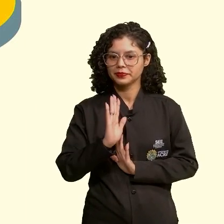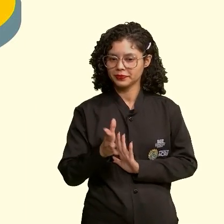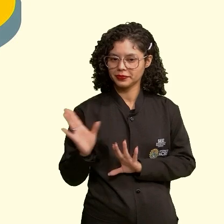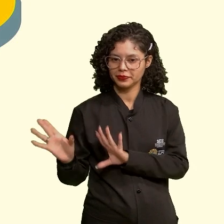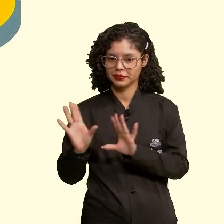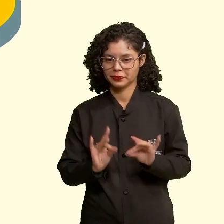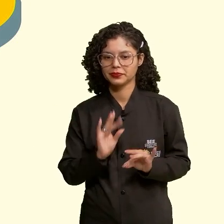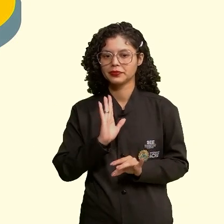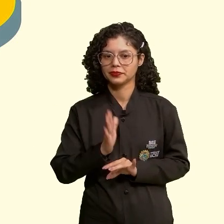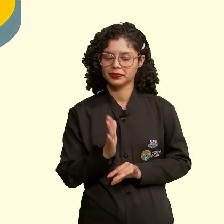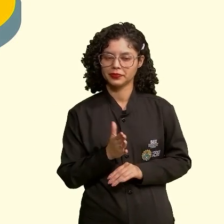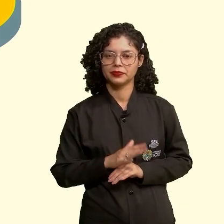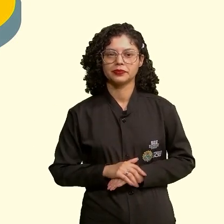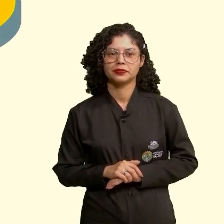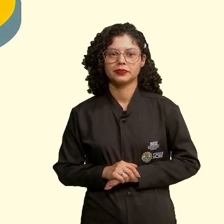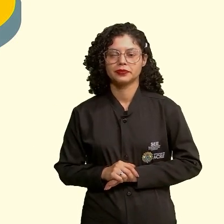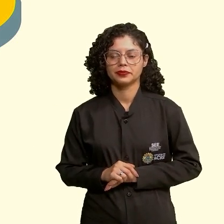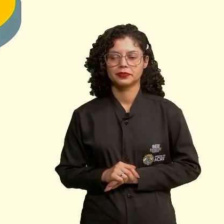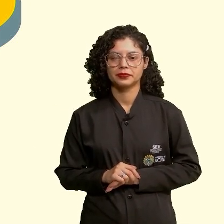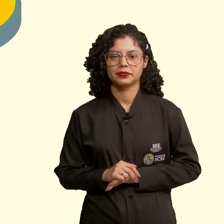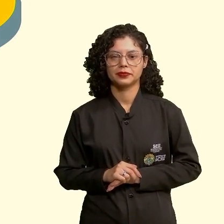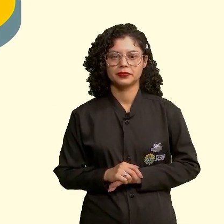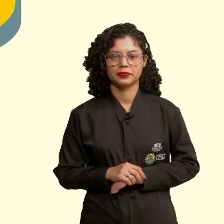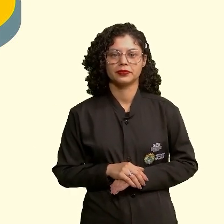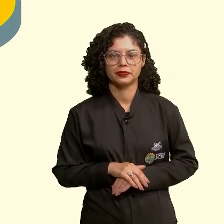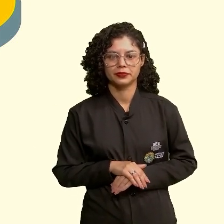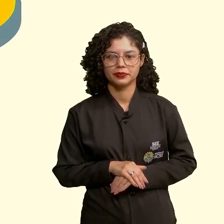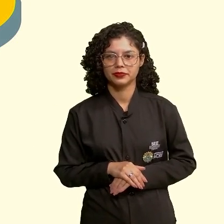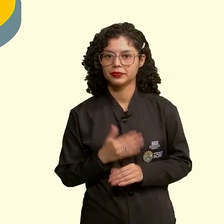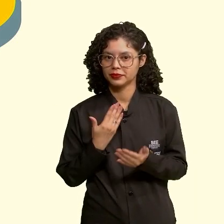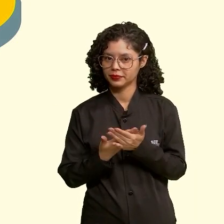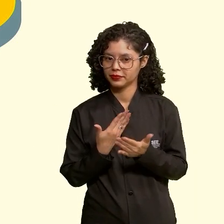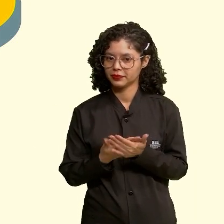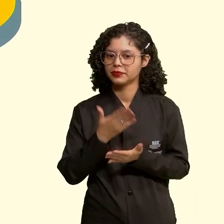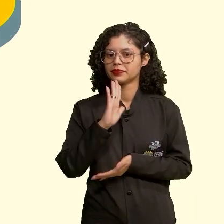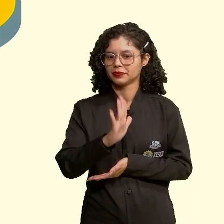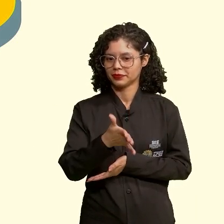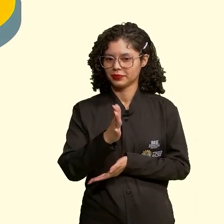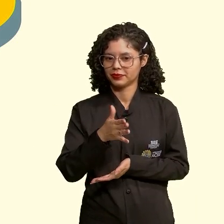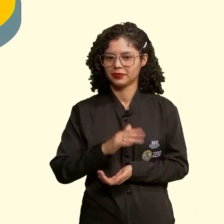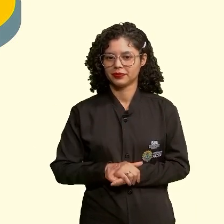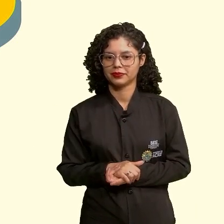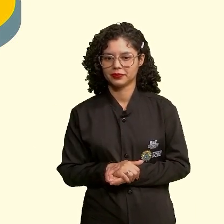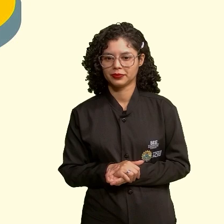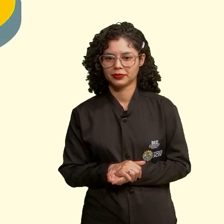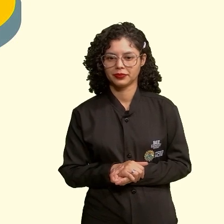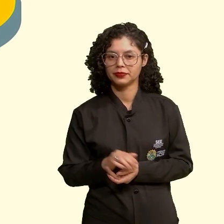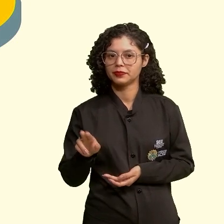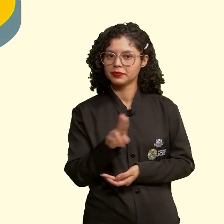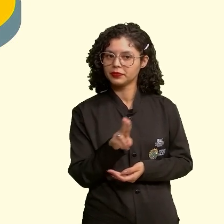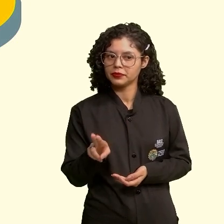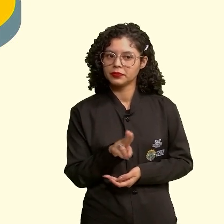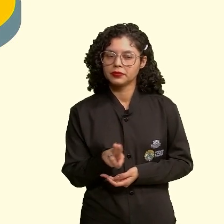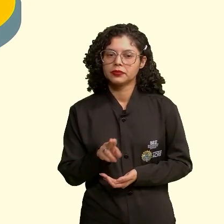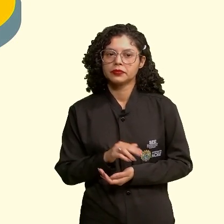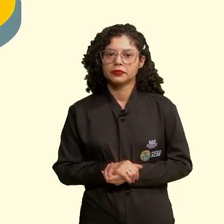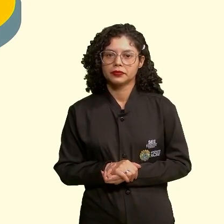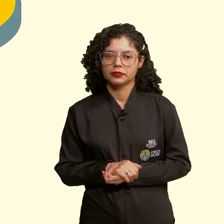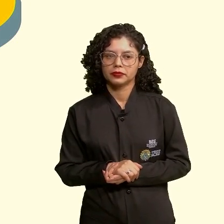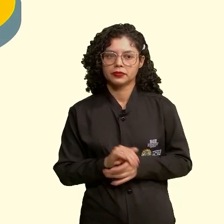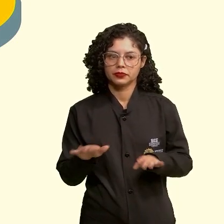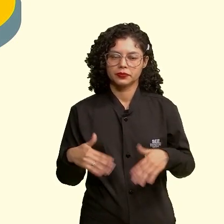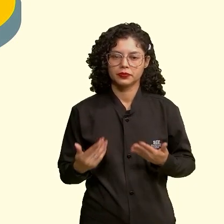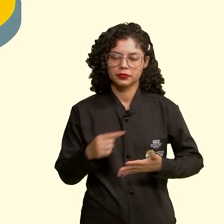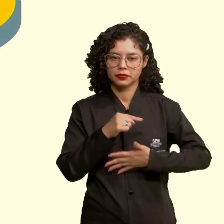trouxe esse instrumento musical aí algumas vezes nas nossas aulas. Coloque aí para mim o nome desse instrumento e